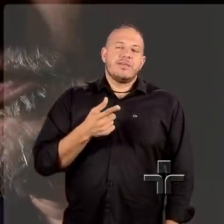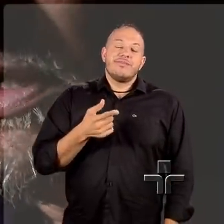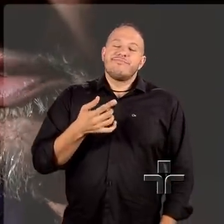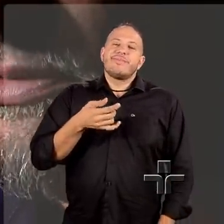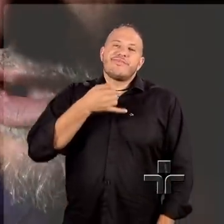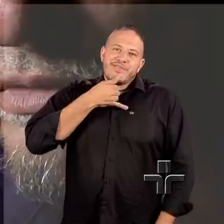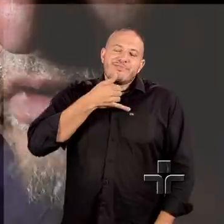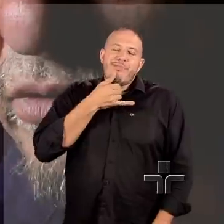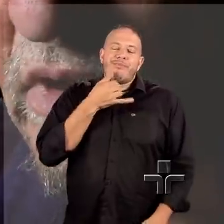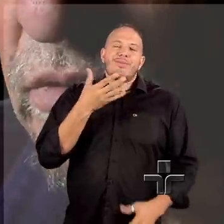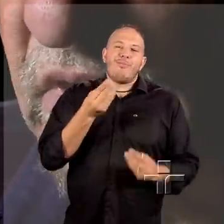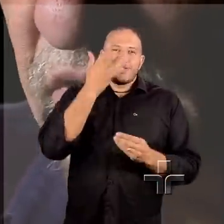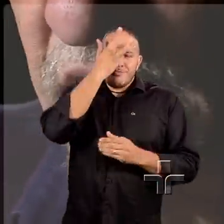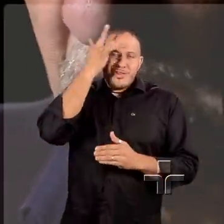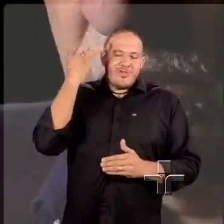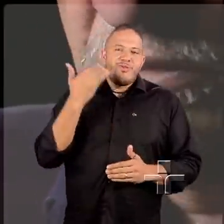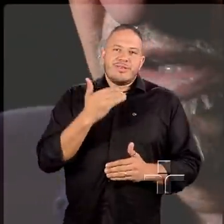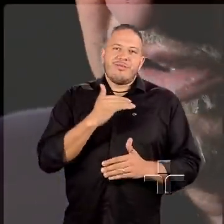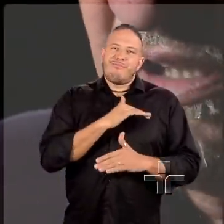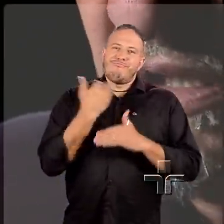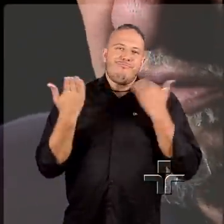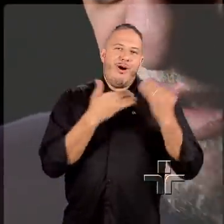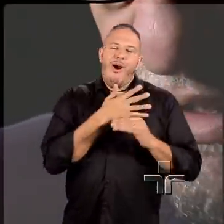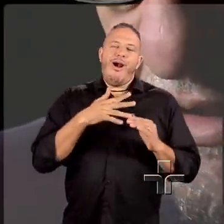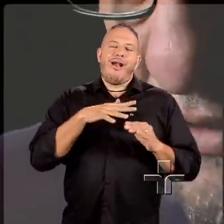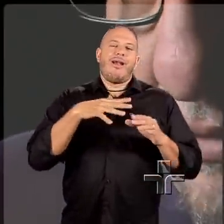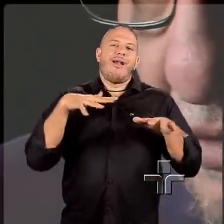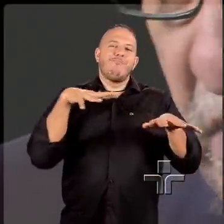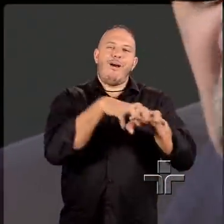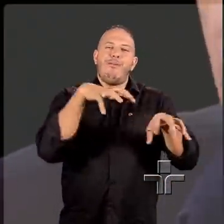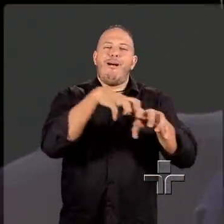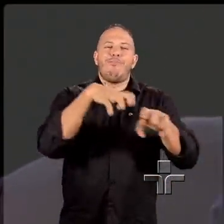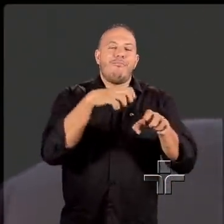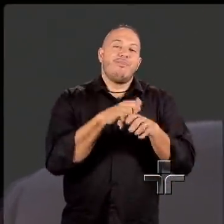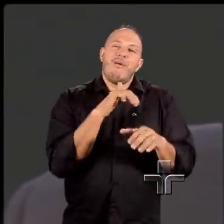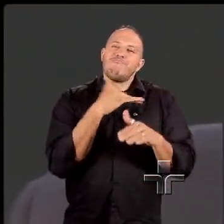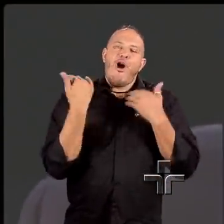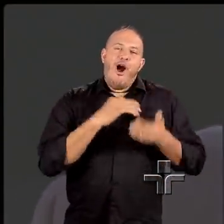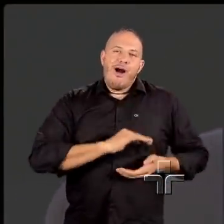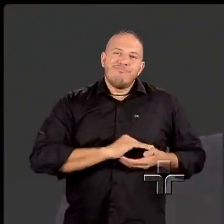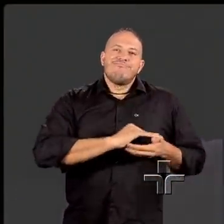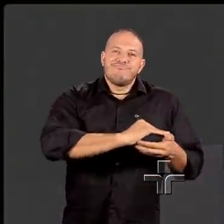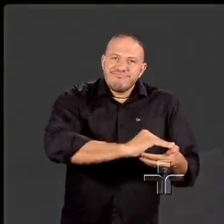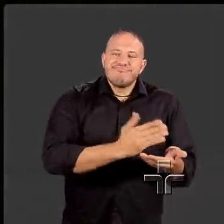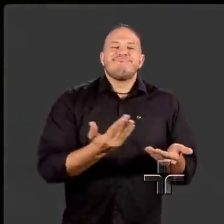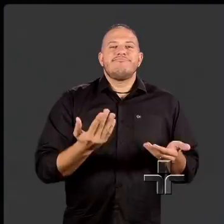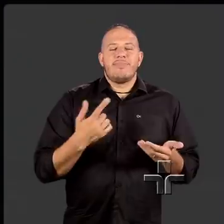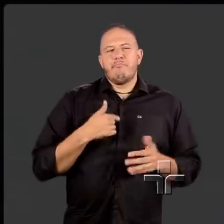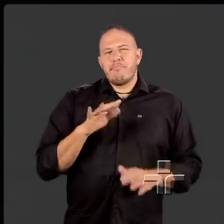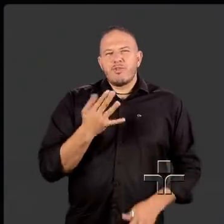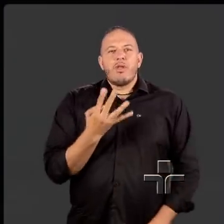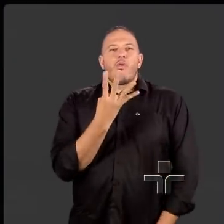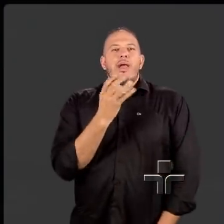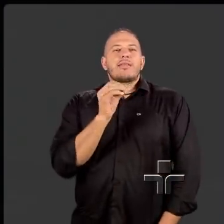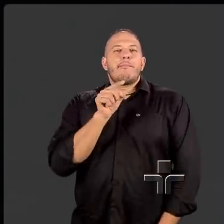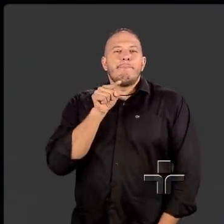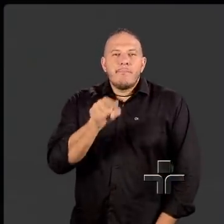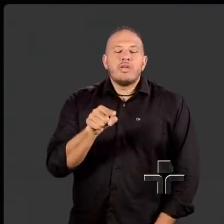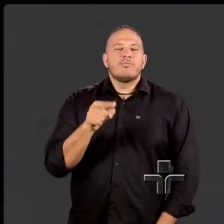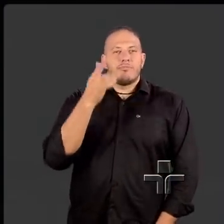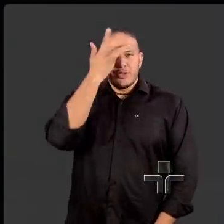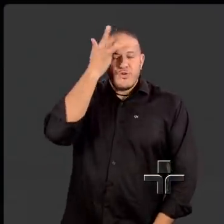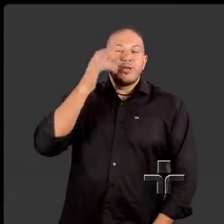trágico de fornecimento de doadores, os acidentes de trânsito, que hoje matam ao redor de 40 mil pessoas por